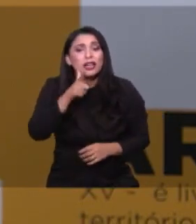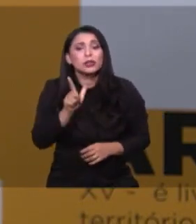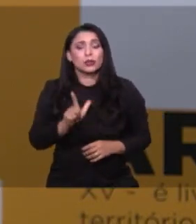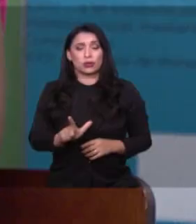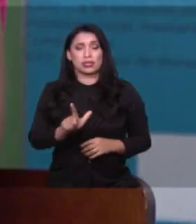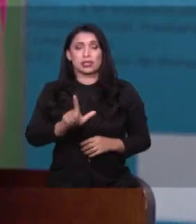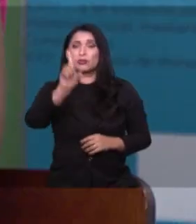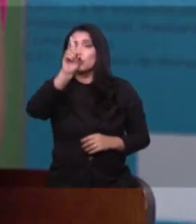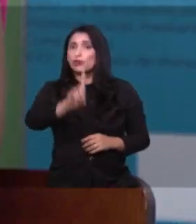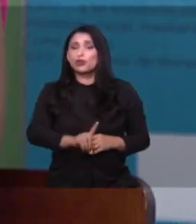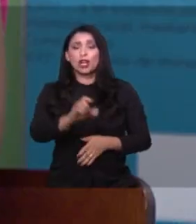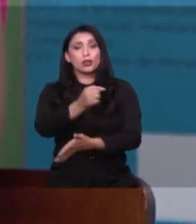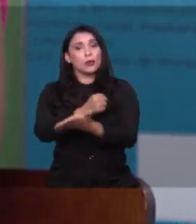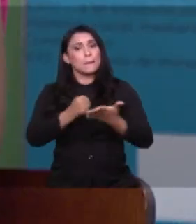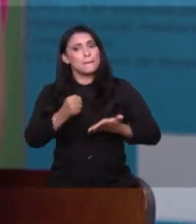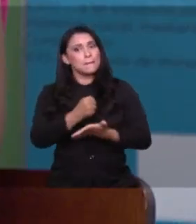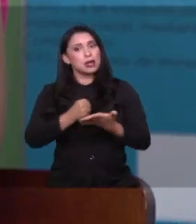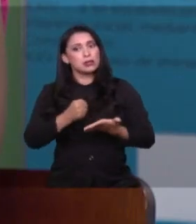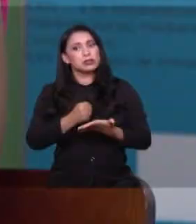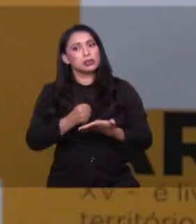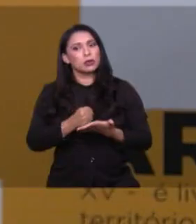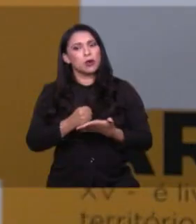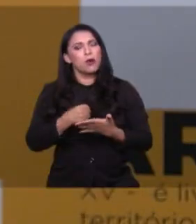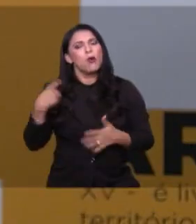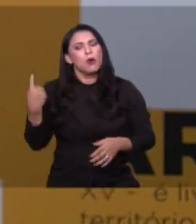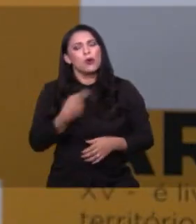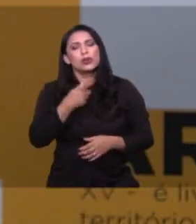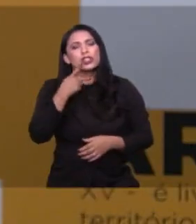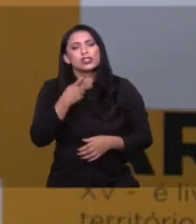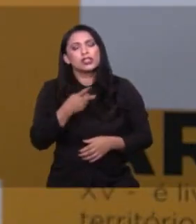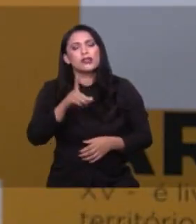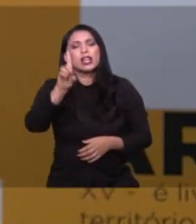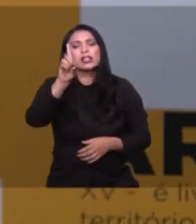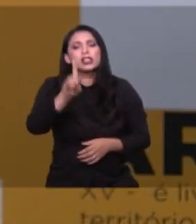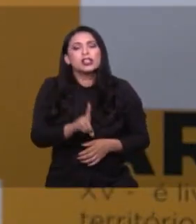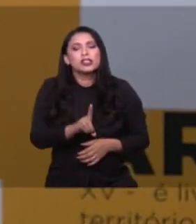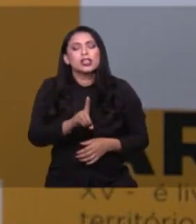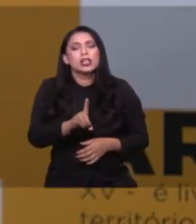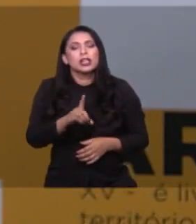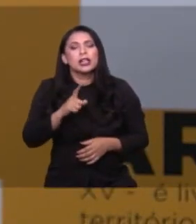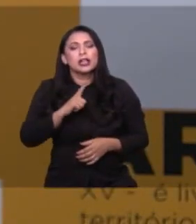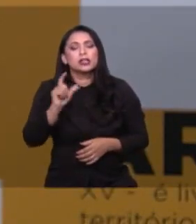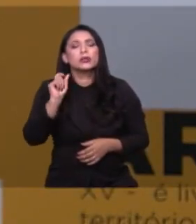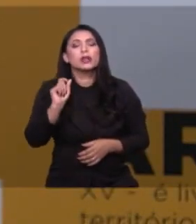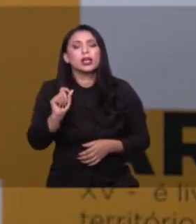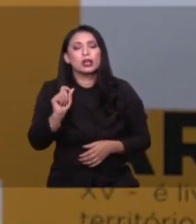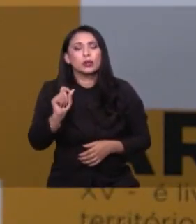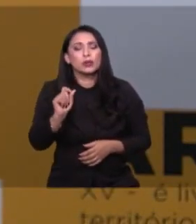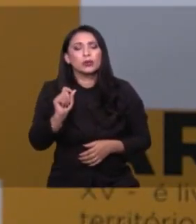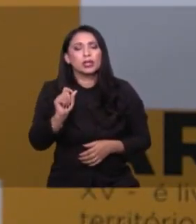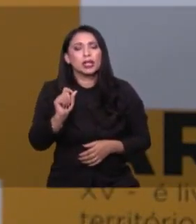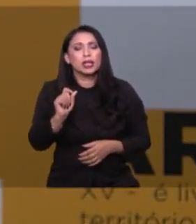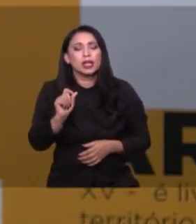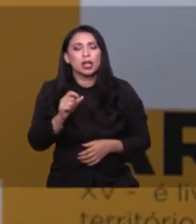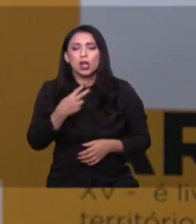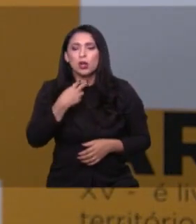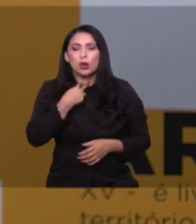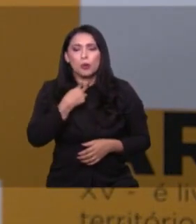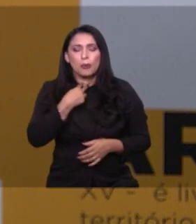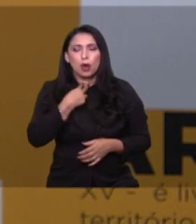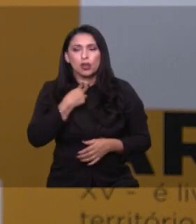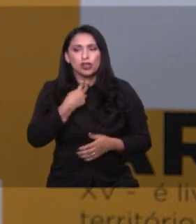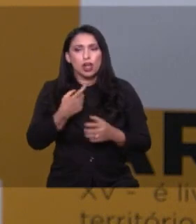esse direito fundamental. O que a gente chama no direito effet cliquet. Hoje a gente não pode